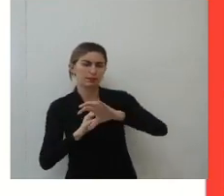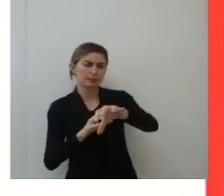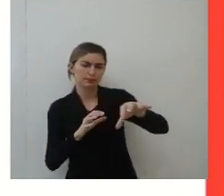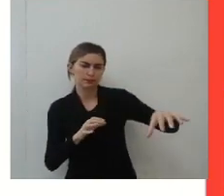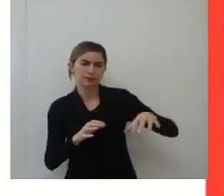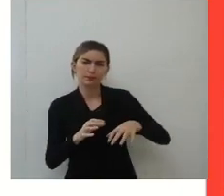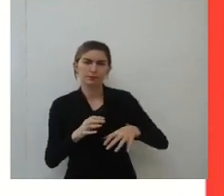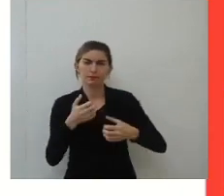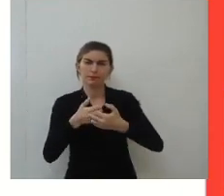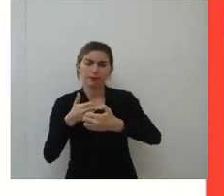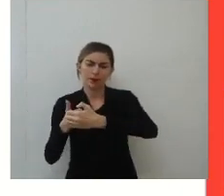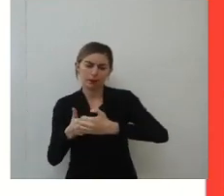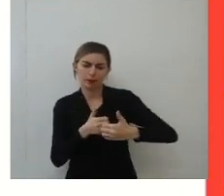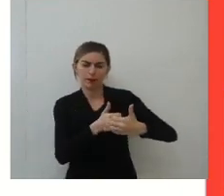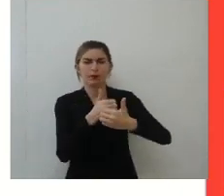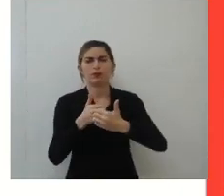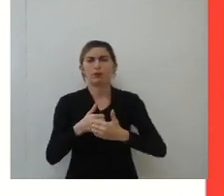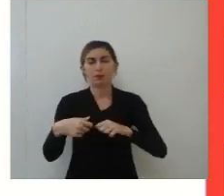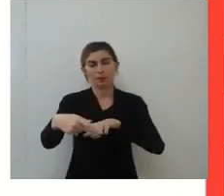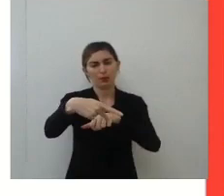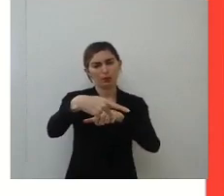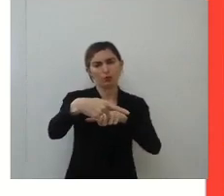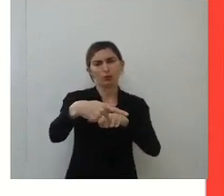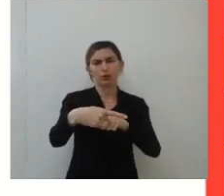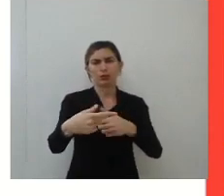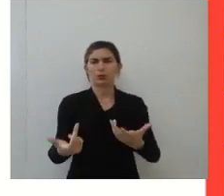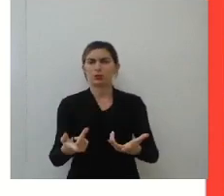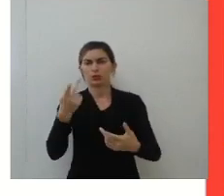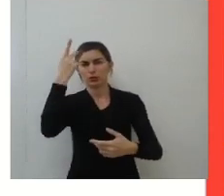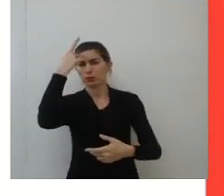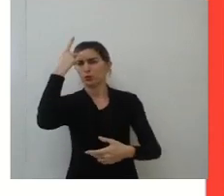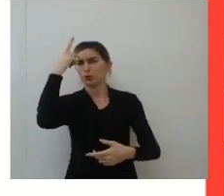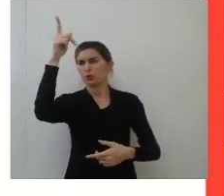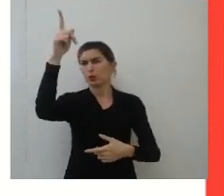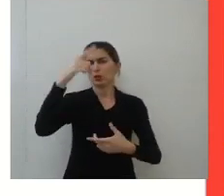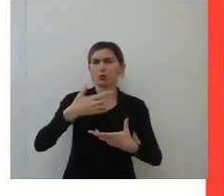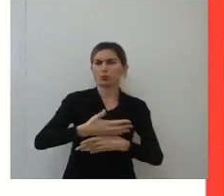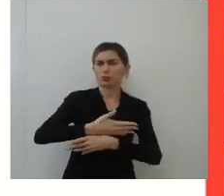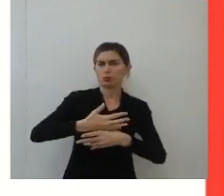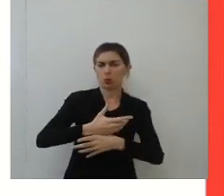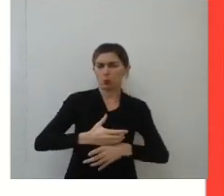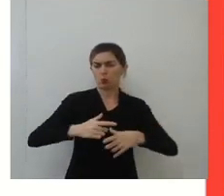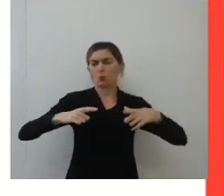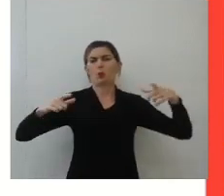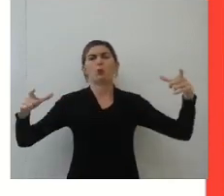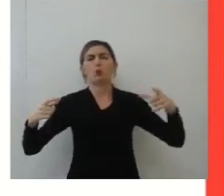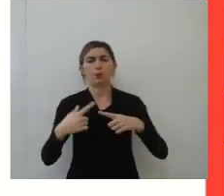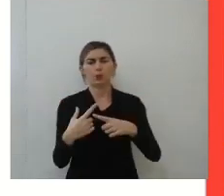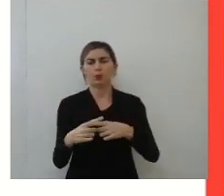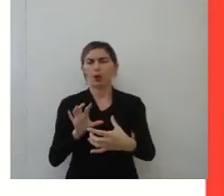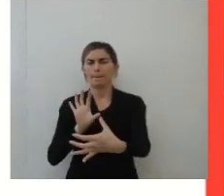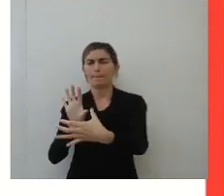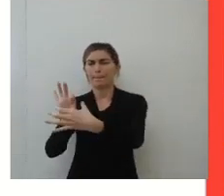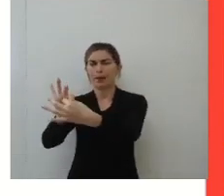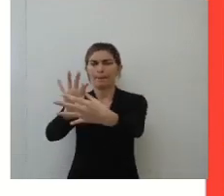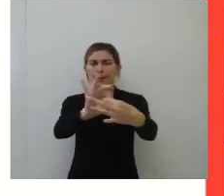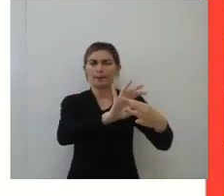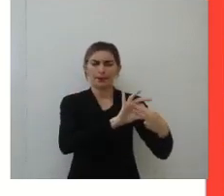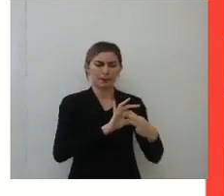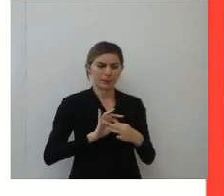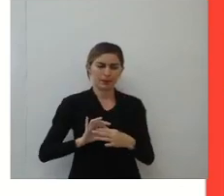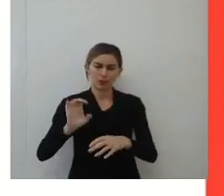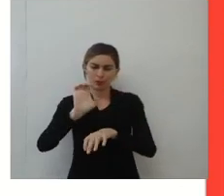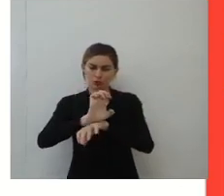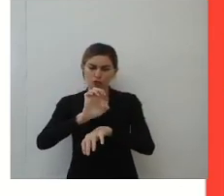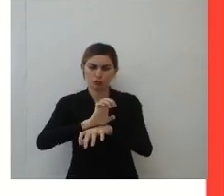cidades circunvizinhas, assim como Petrolina. São Paulo tem uma rede urbana ainda maior, porque ela está conectada ao seu